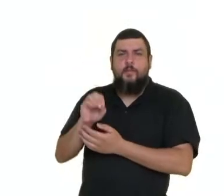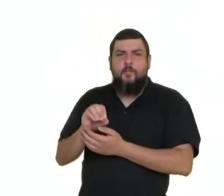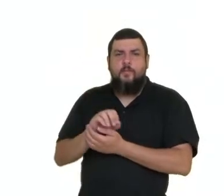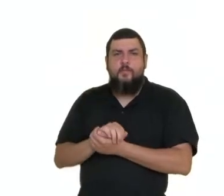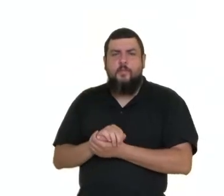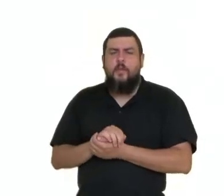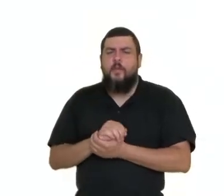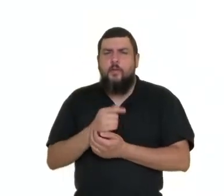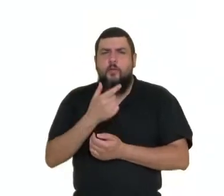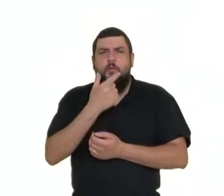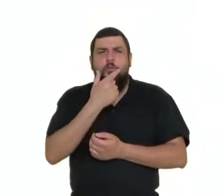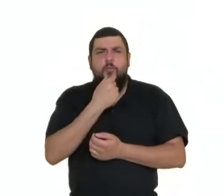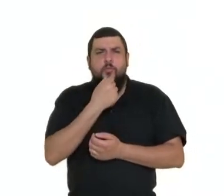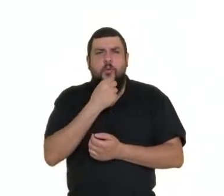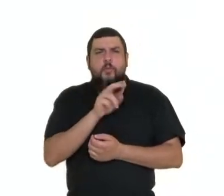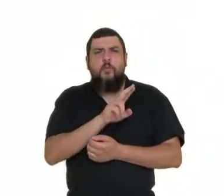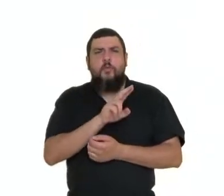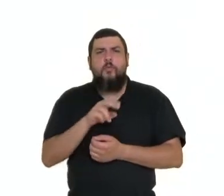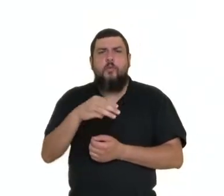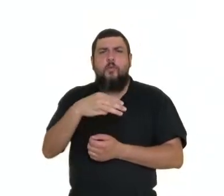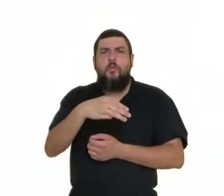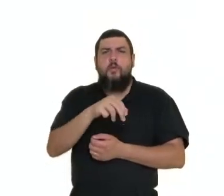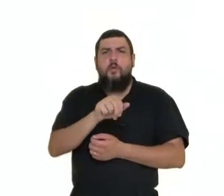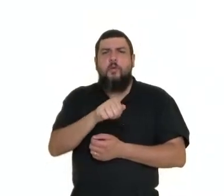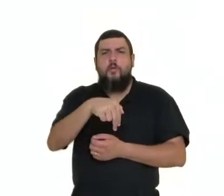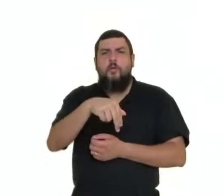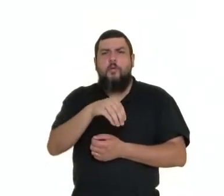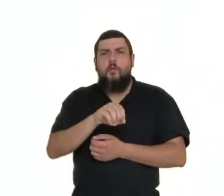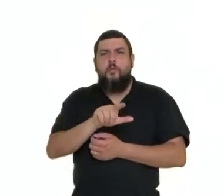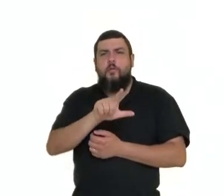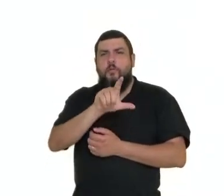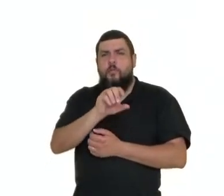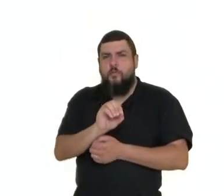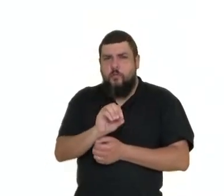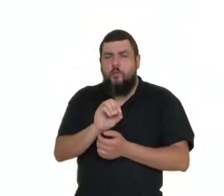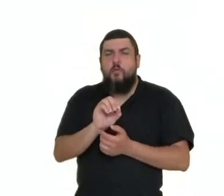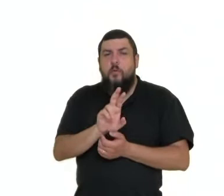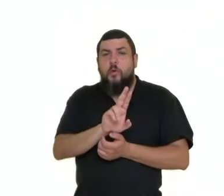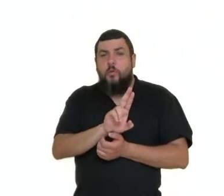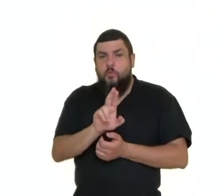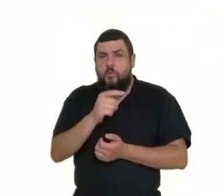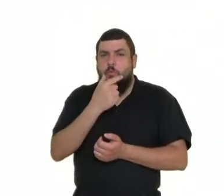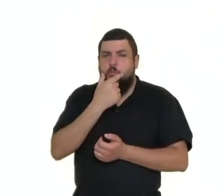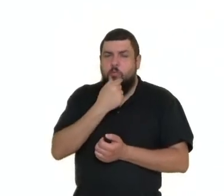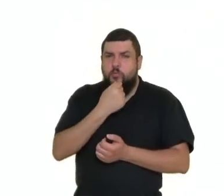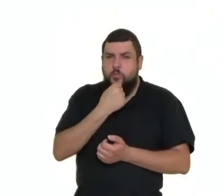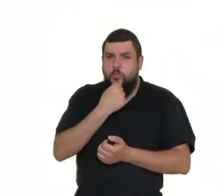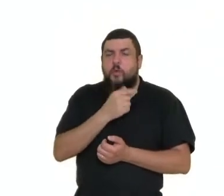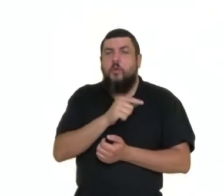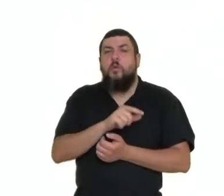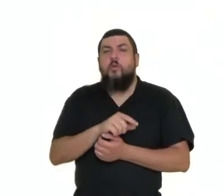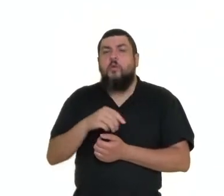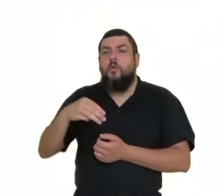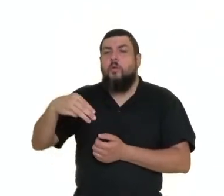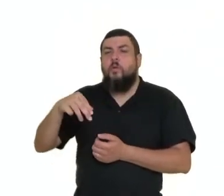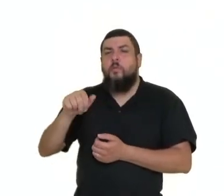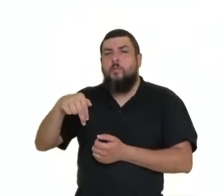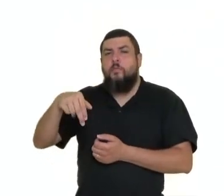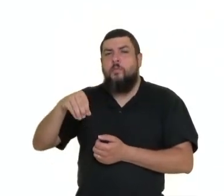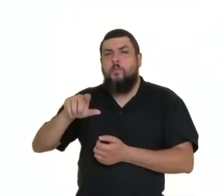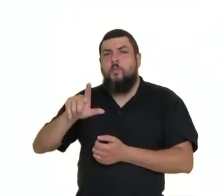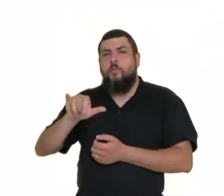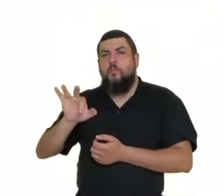Manolo, tá? Carinhosamente se referindo aí a Manuel, né? Manolito é o diminutivo